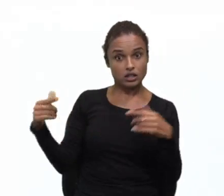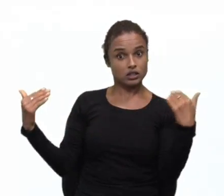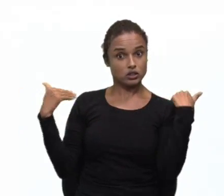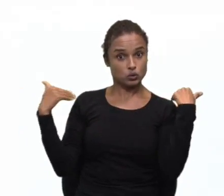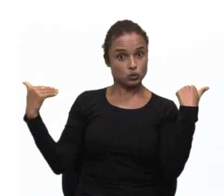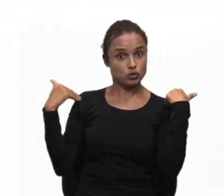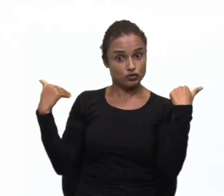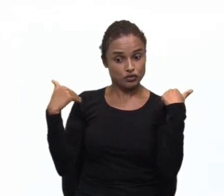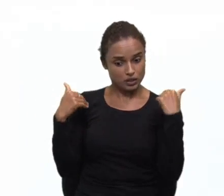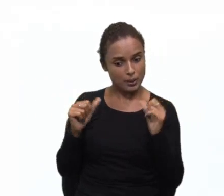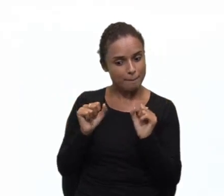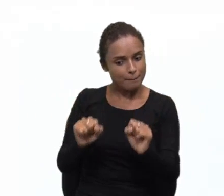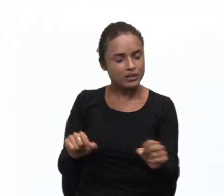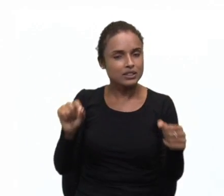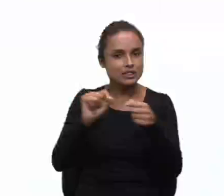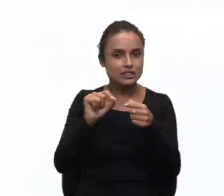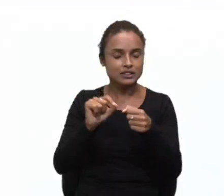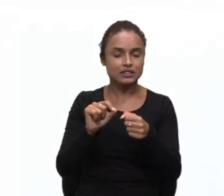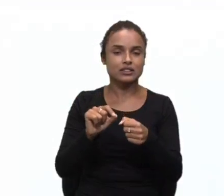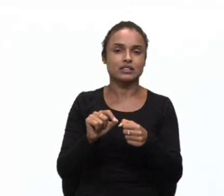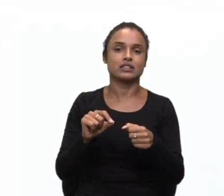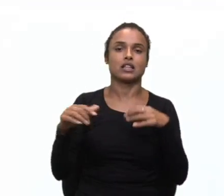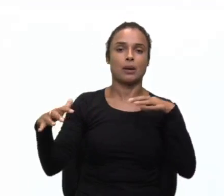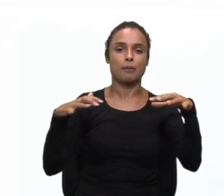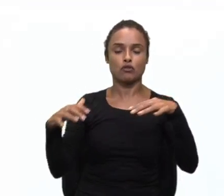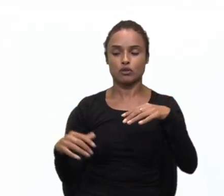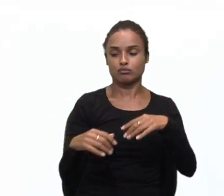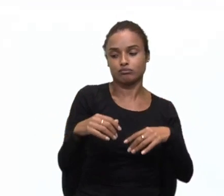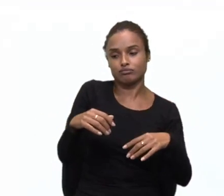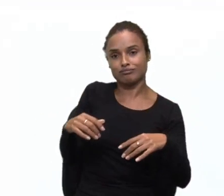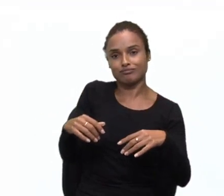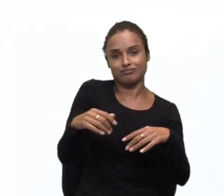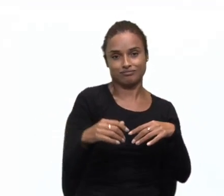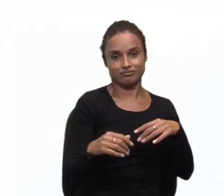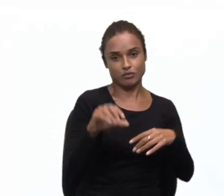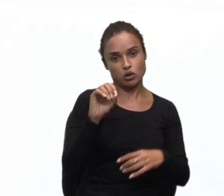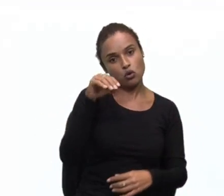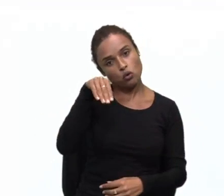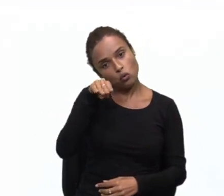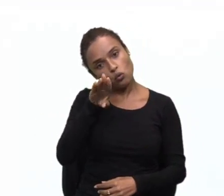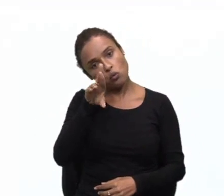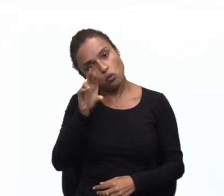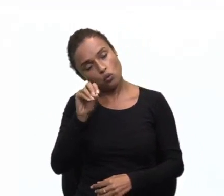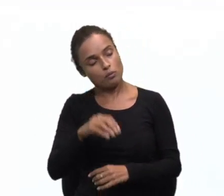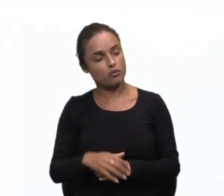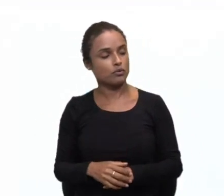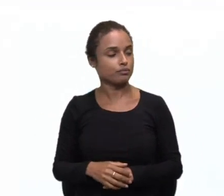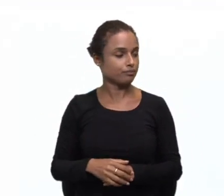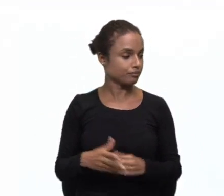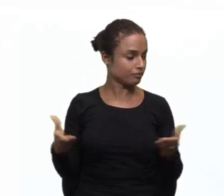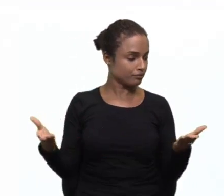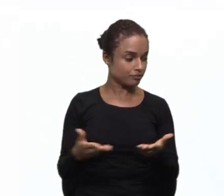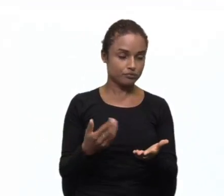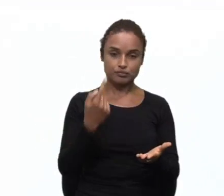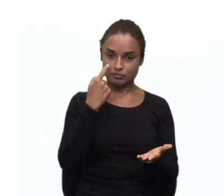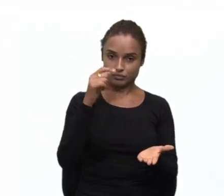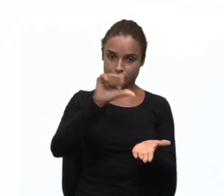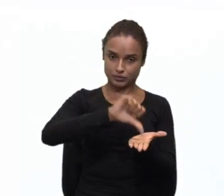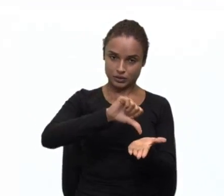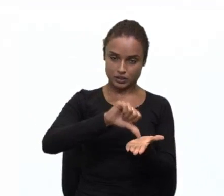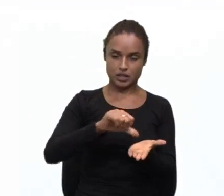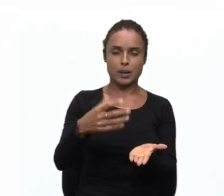consideração o movimento do ombro. Ótima contribuição. Também polo lá da Bahia,